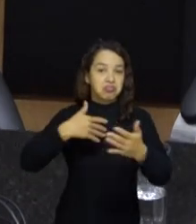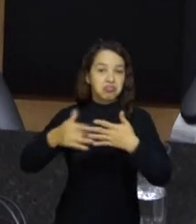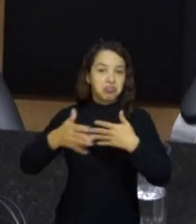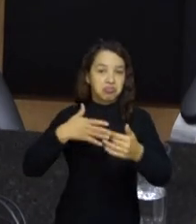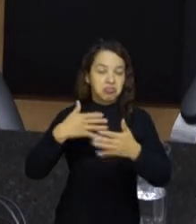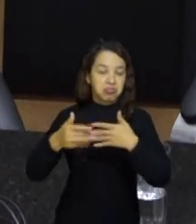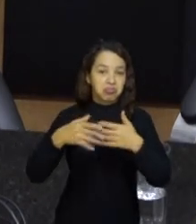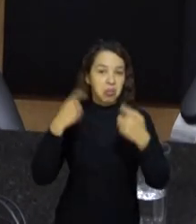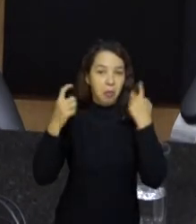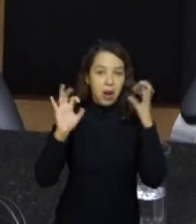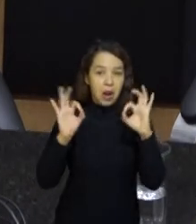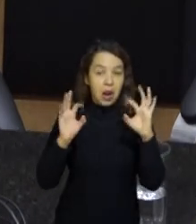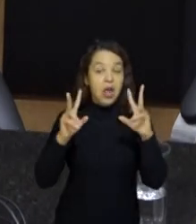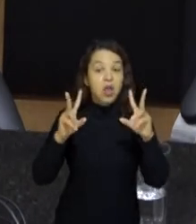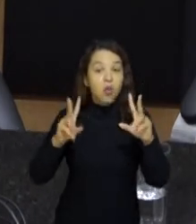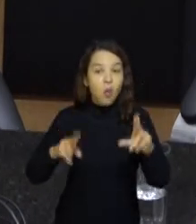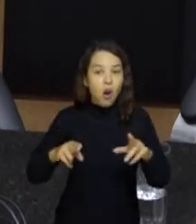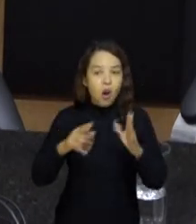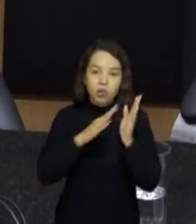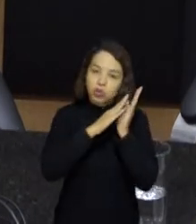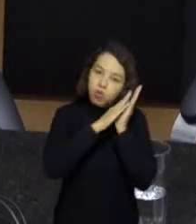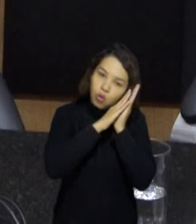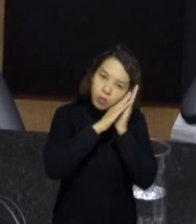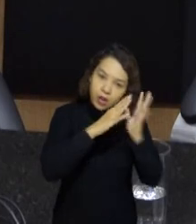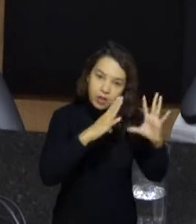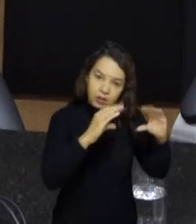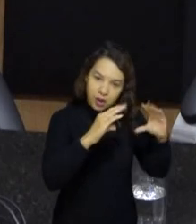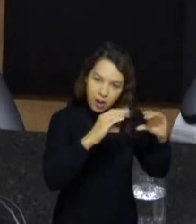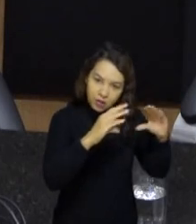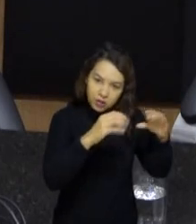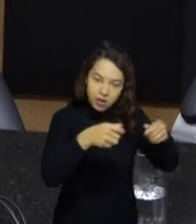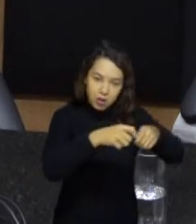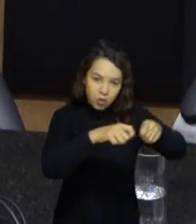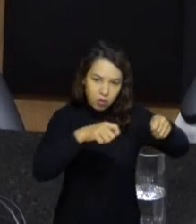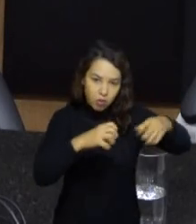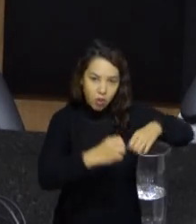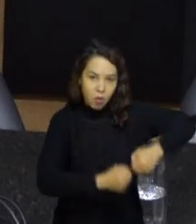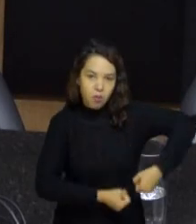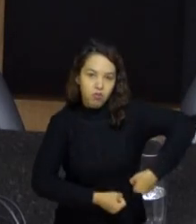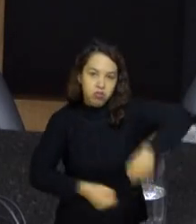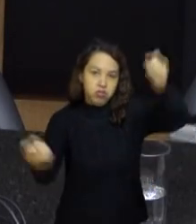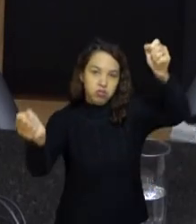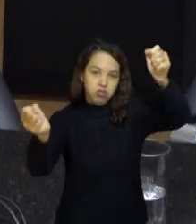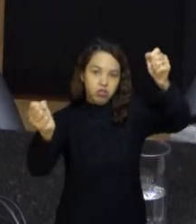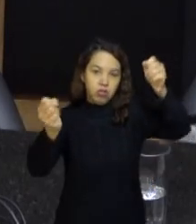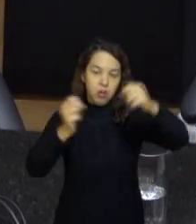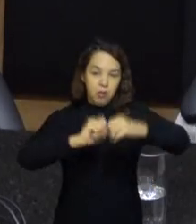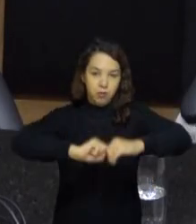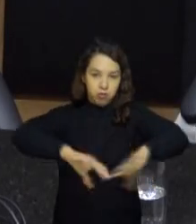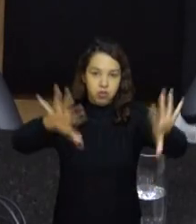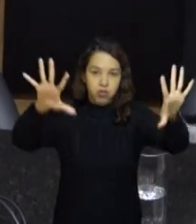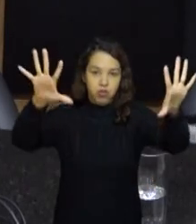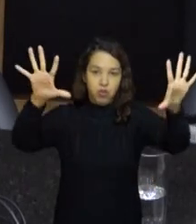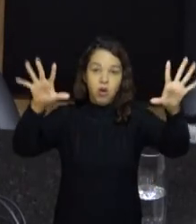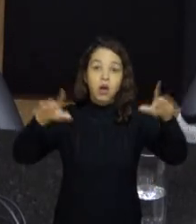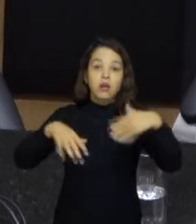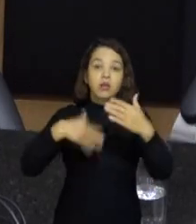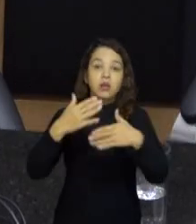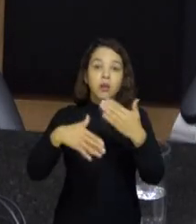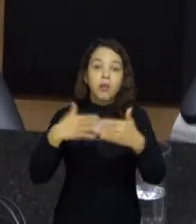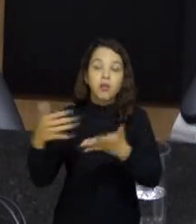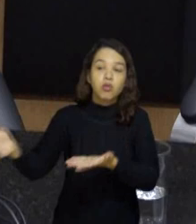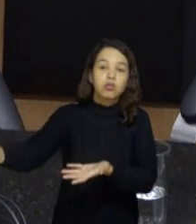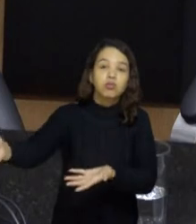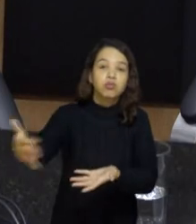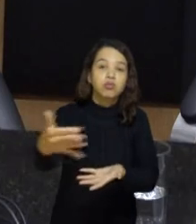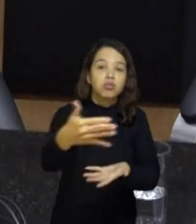E depois, como é que você vai recolher essas penas? Então, a vocês, jovens, atuem, trabalhem,